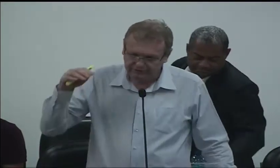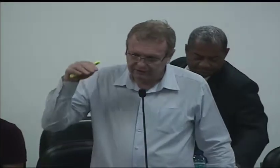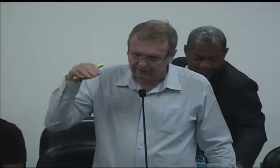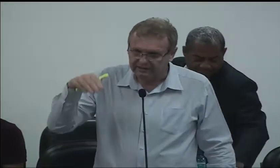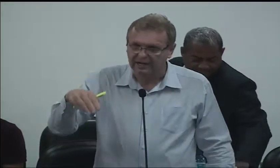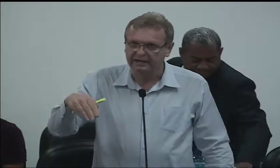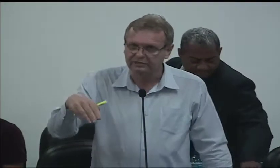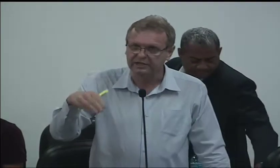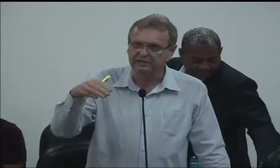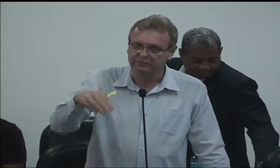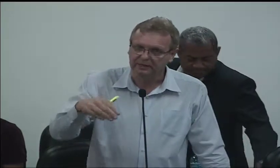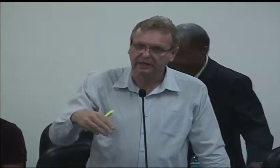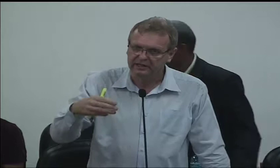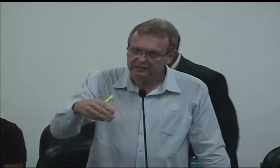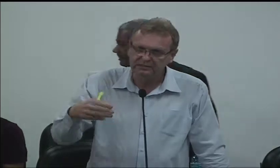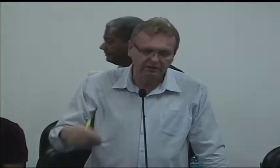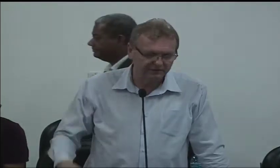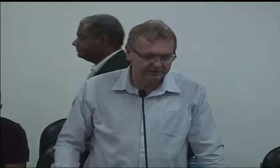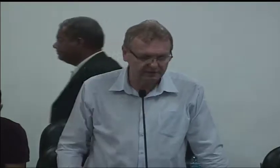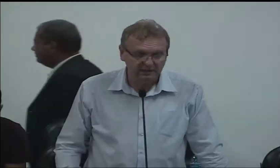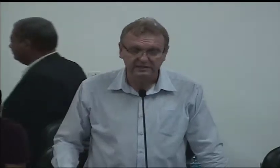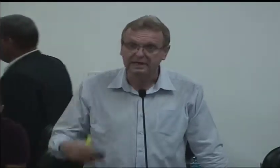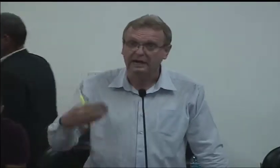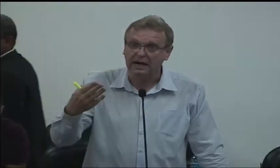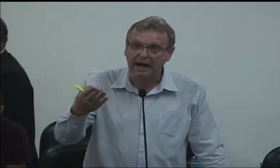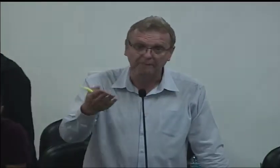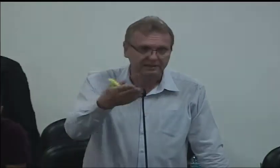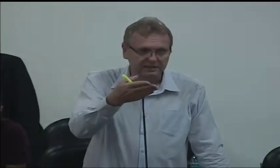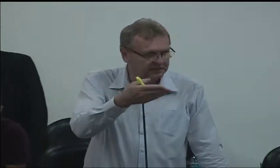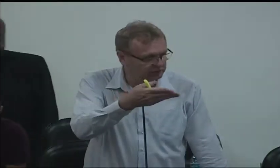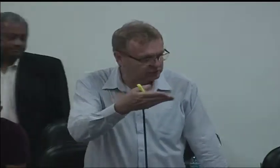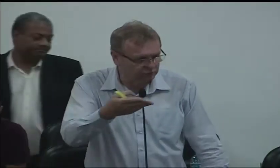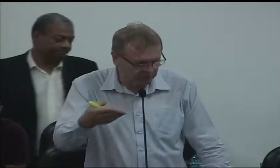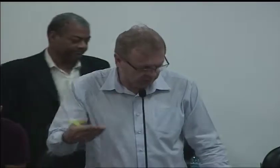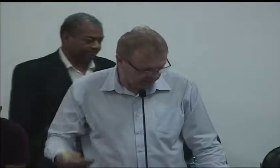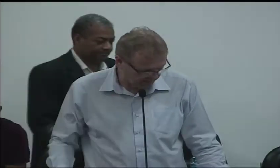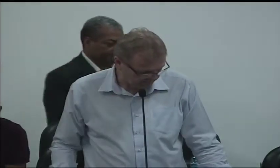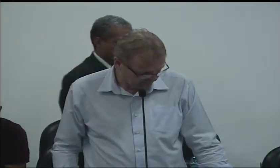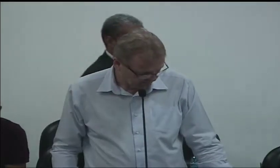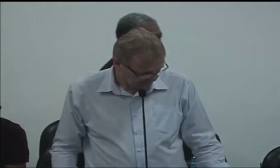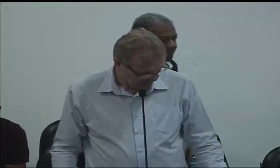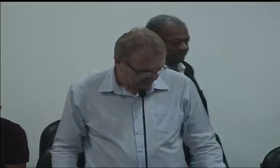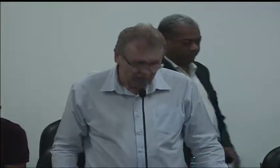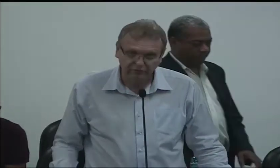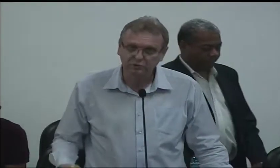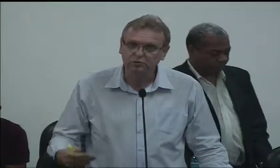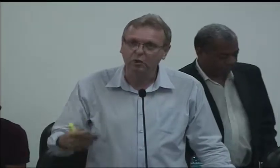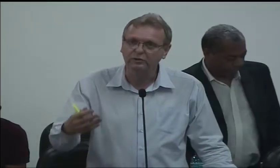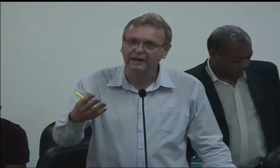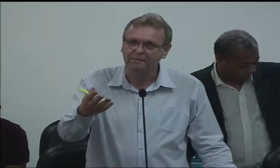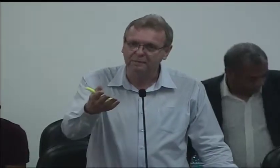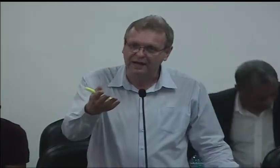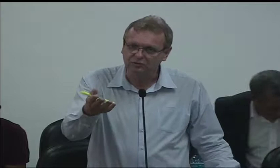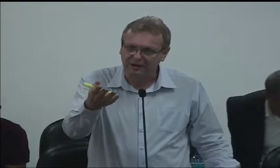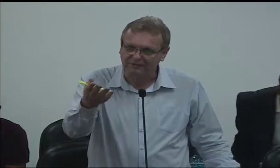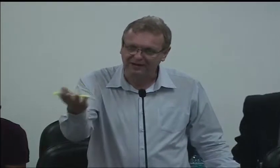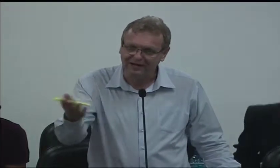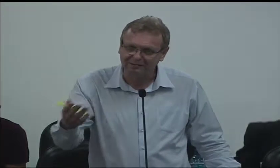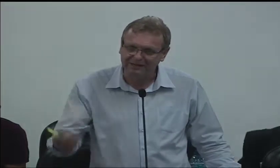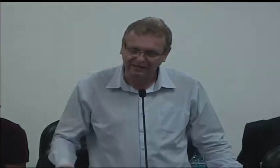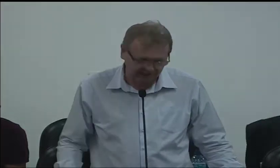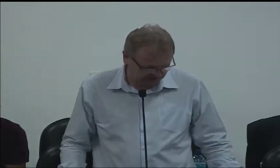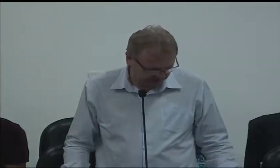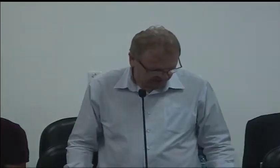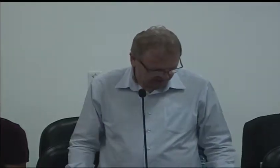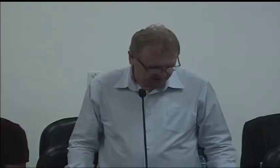no final da Avenida Laranjeira também, acredito que tem que fazer, SECAP, que precisa ter um estudo agora, e nós fomos contemplados com uma